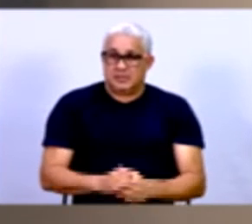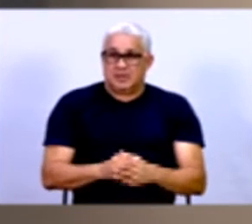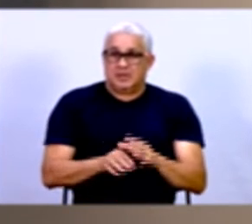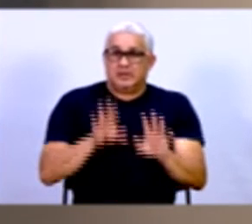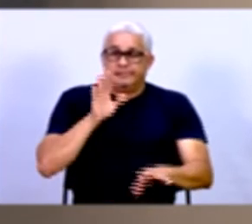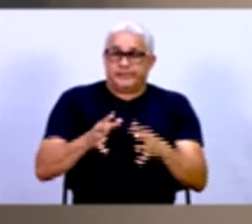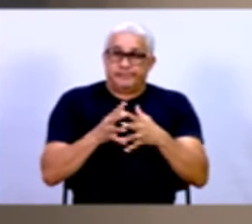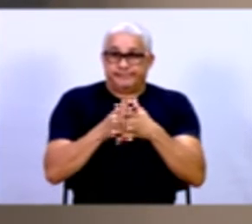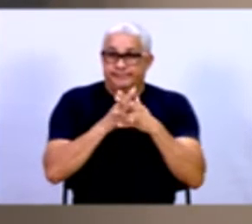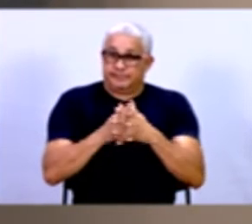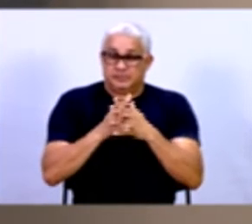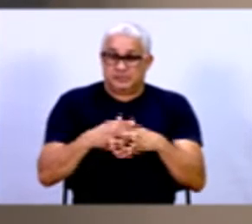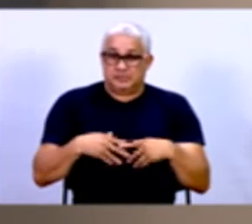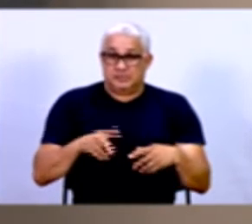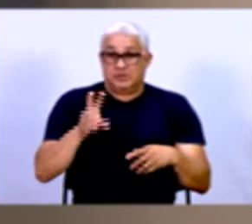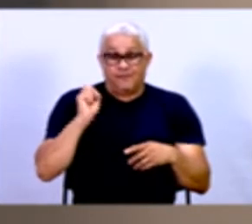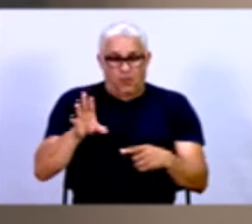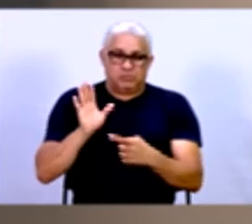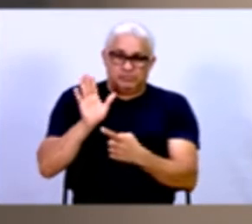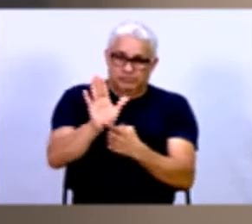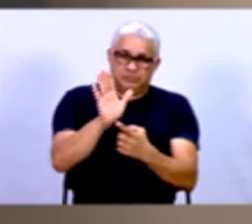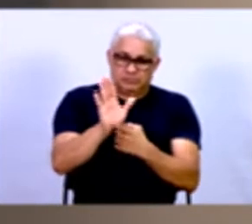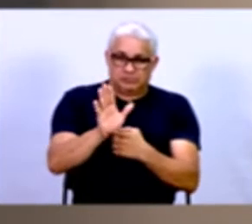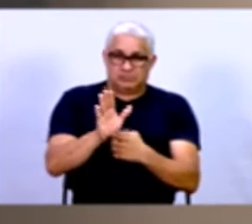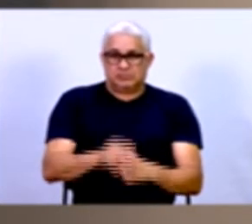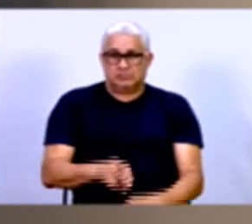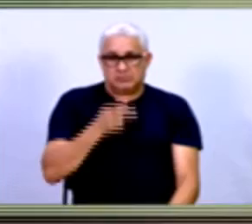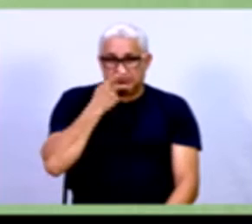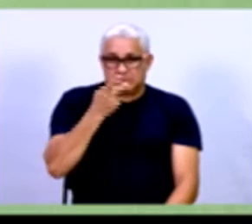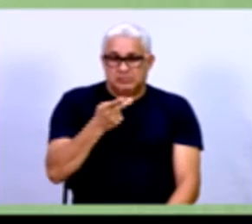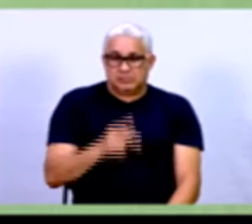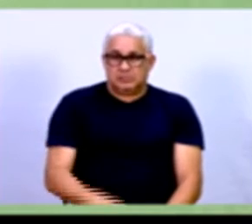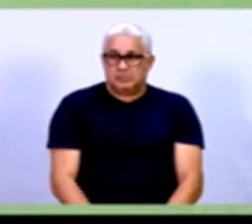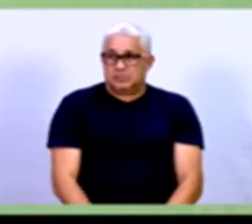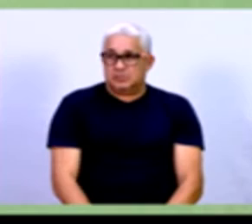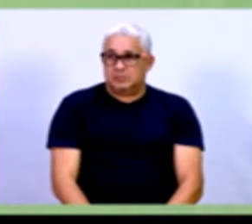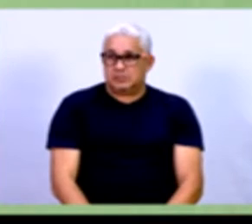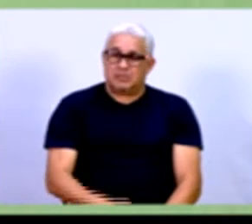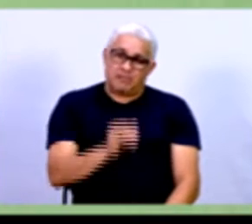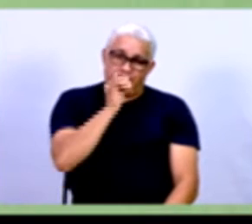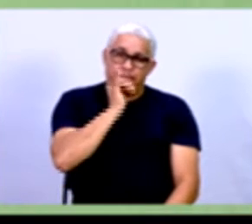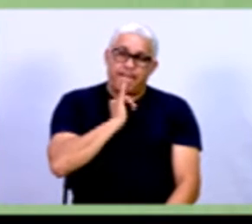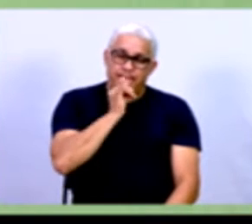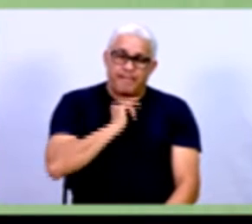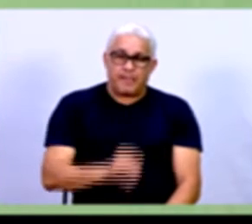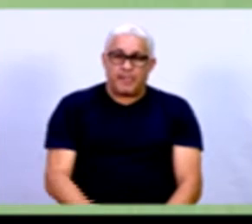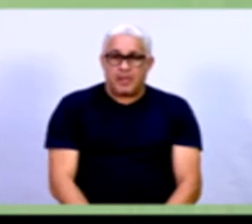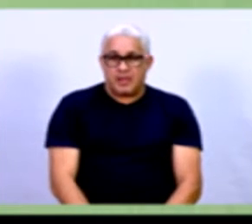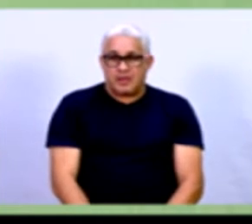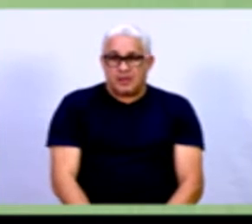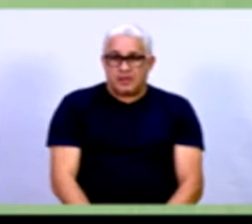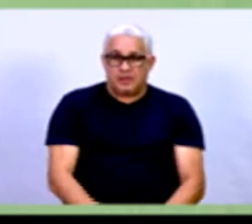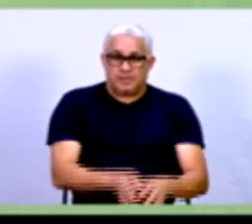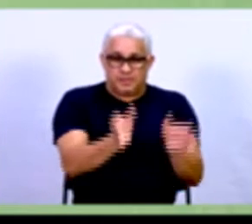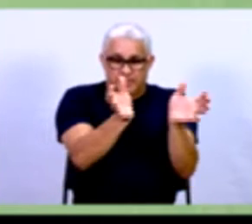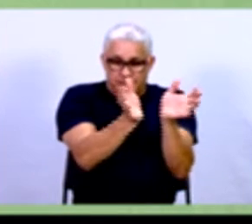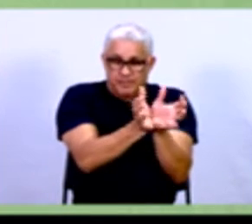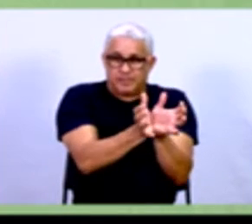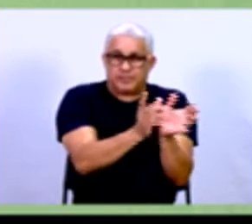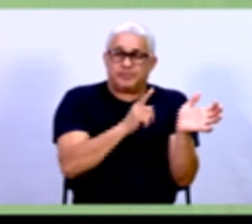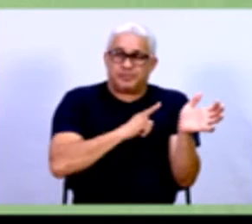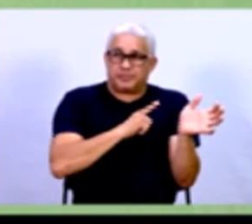né, pessoal? Então, eu vou mostrar para vocês o que eu acabei de falar, tá? Vamos supor que essa classe aqui, ó,